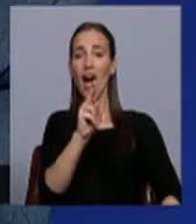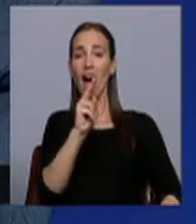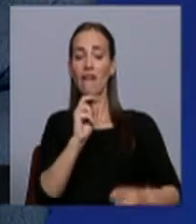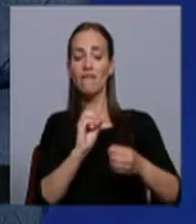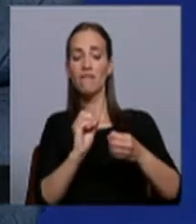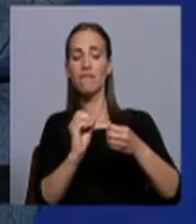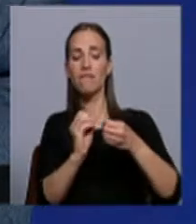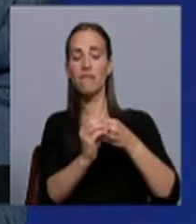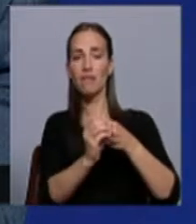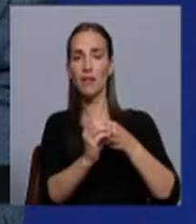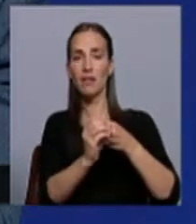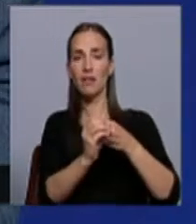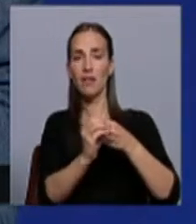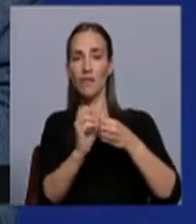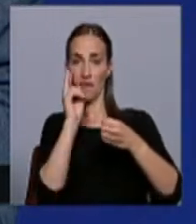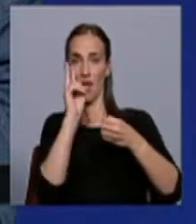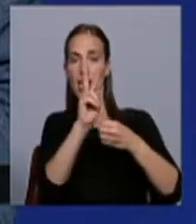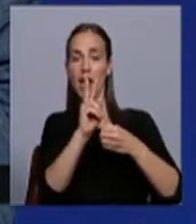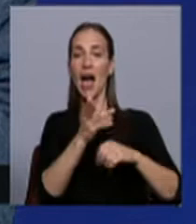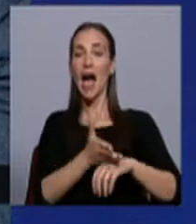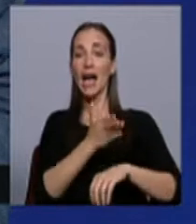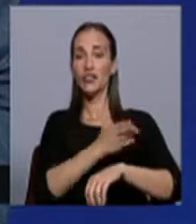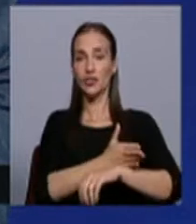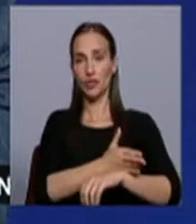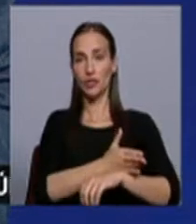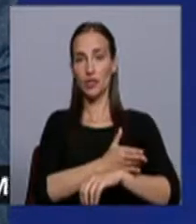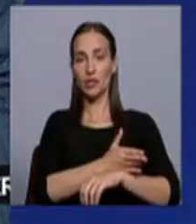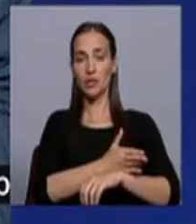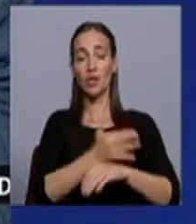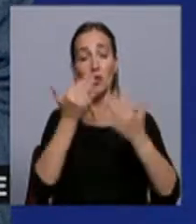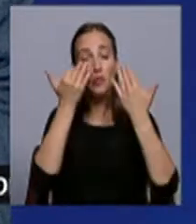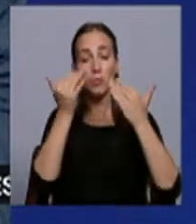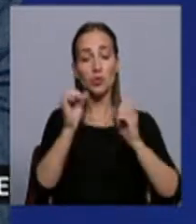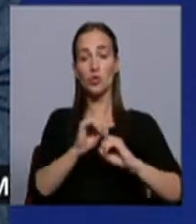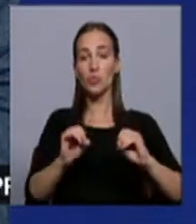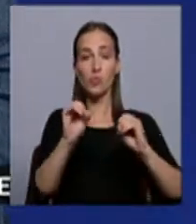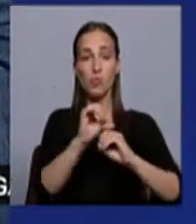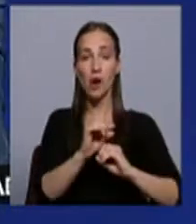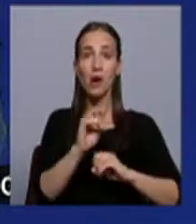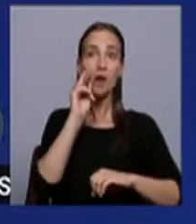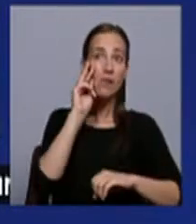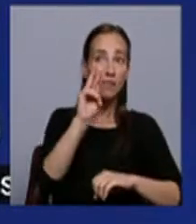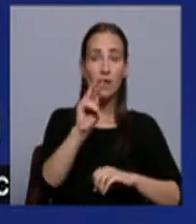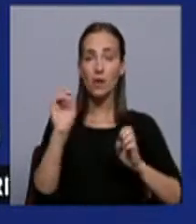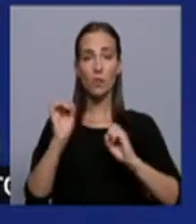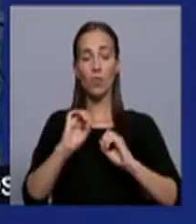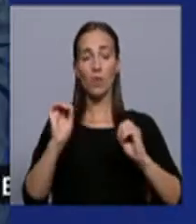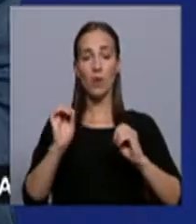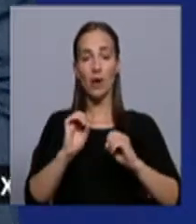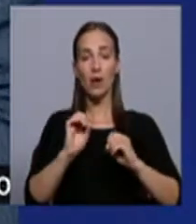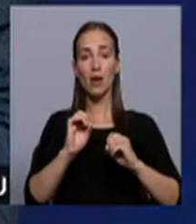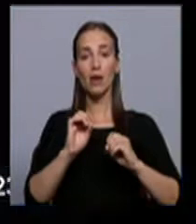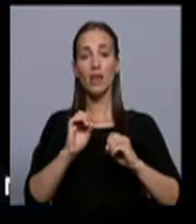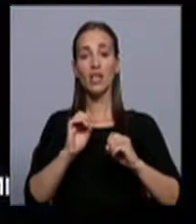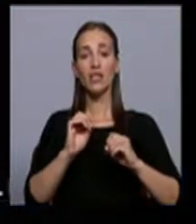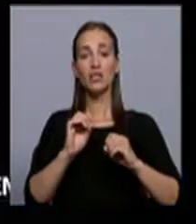estrela, e é o primeiro que é detectado, visto a transitar à frente da sua estrela. Ou seja, nós antes